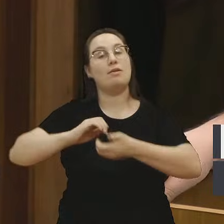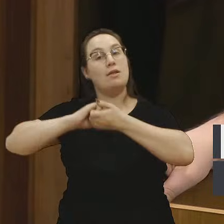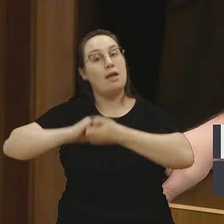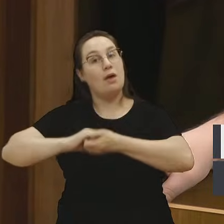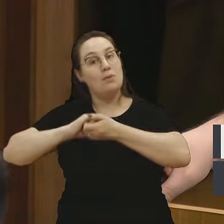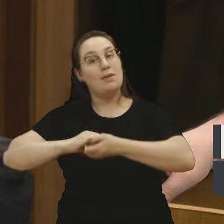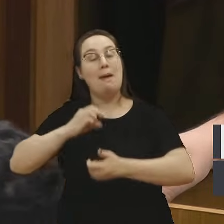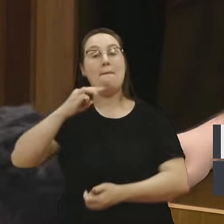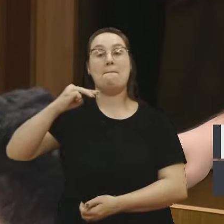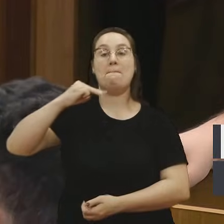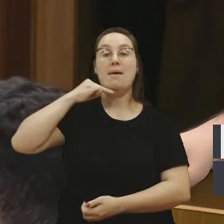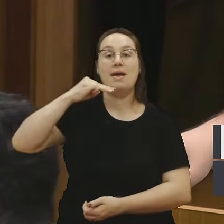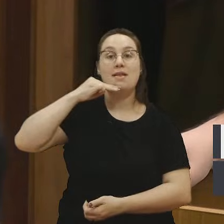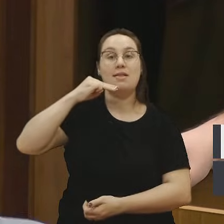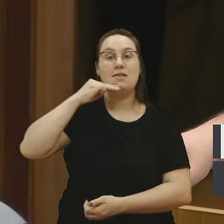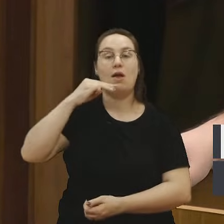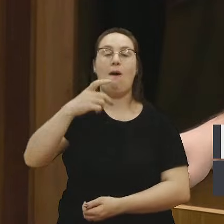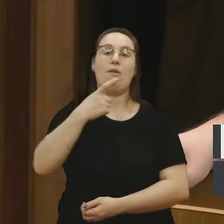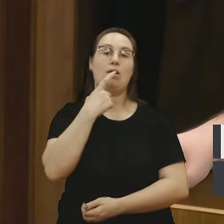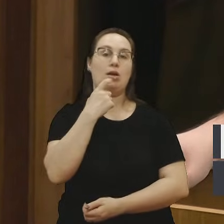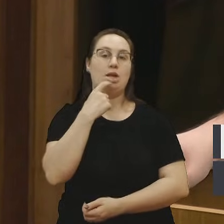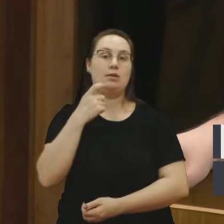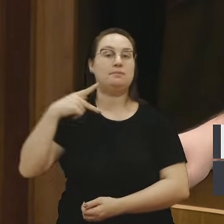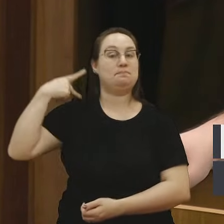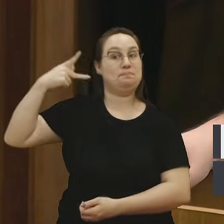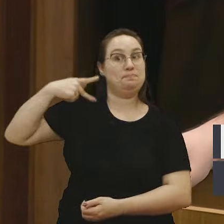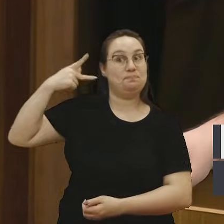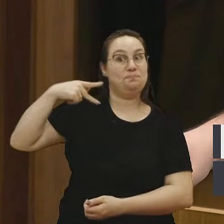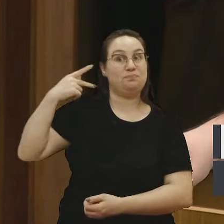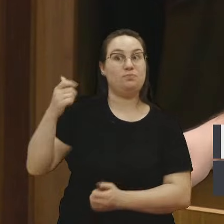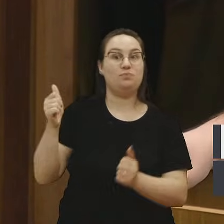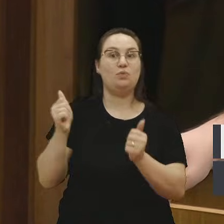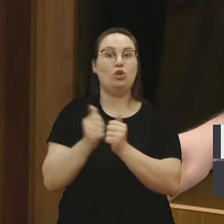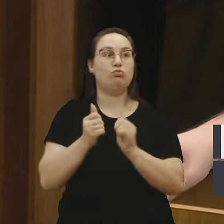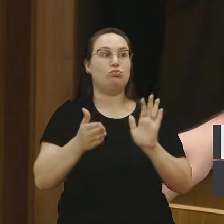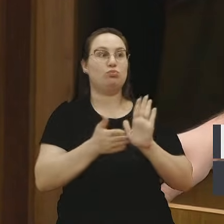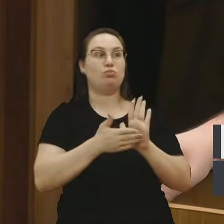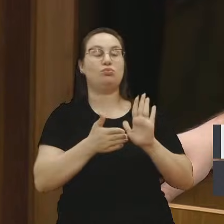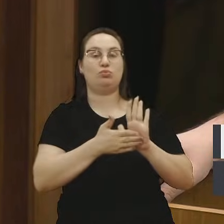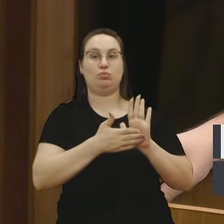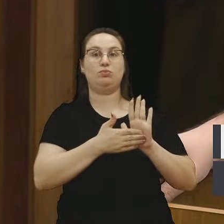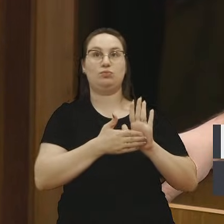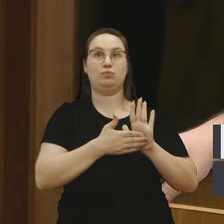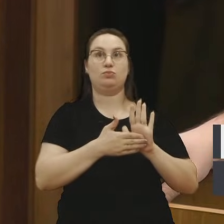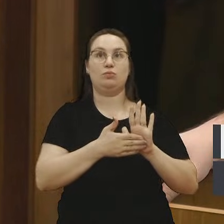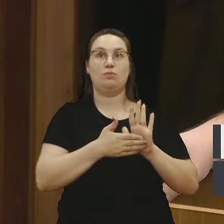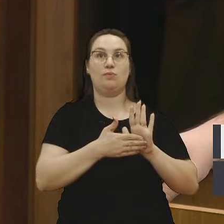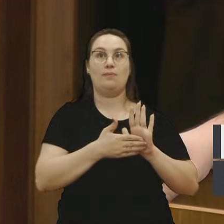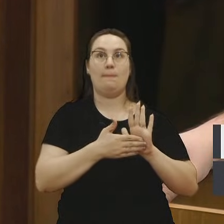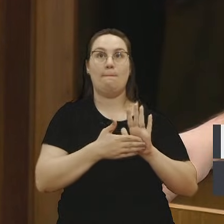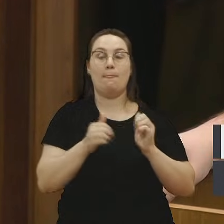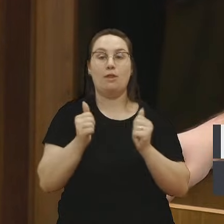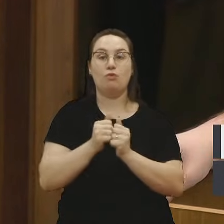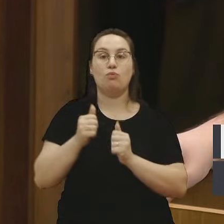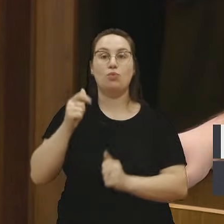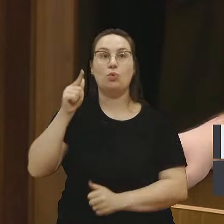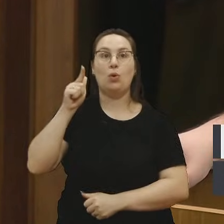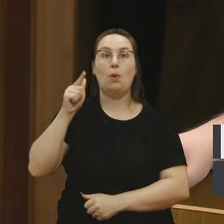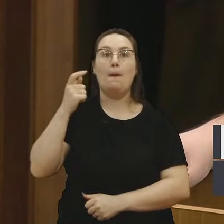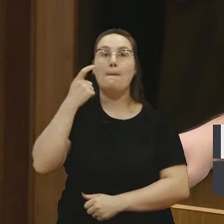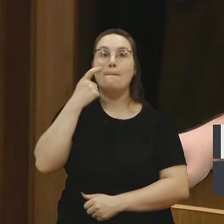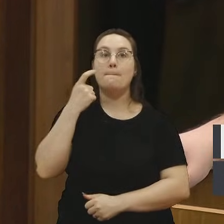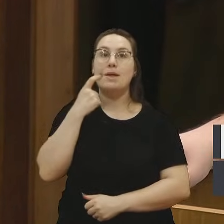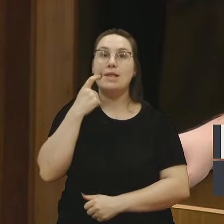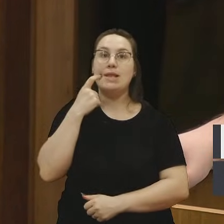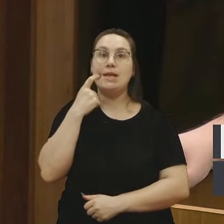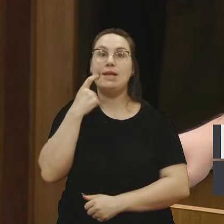Marisol Santos e Rose Frigieri, que ombrearam juntamente comigo esta comissão, junto também ao vereador Wagner Petrini e a vereadora Daiane Mello,